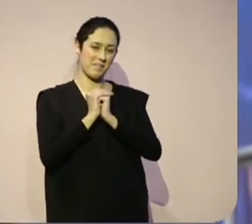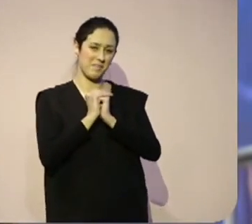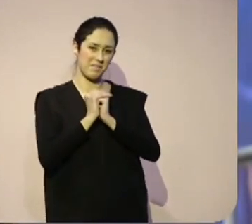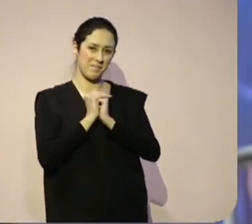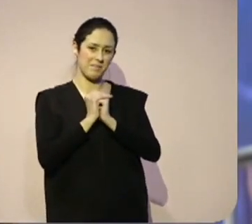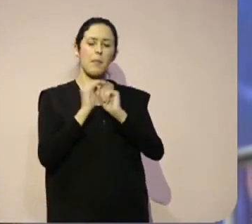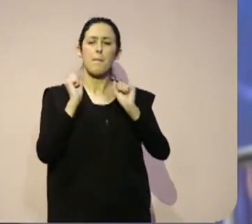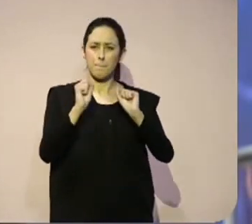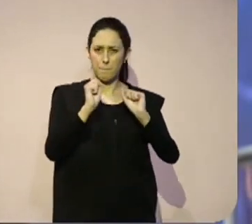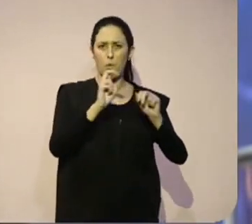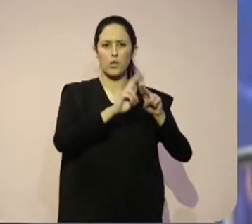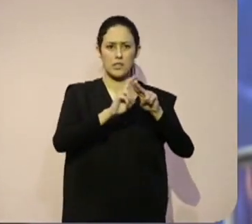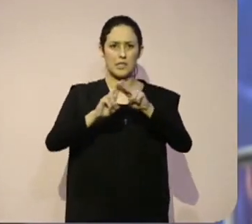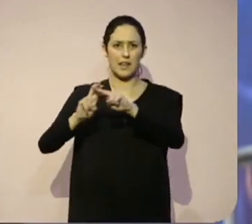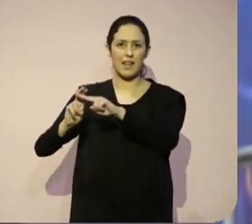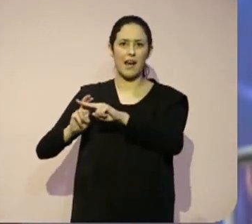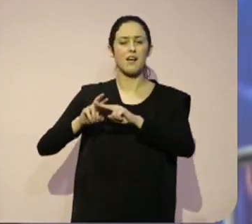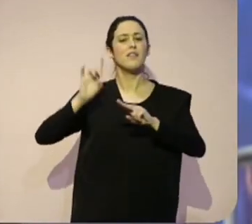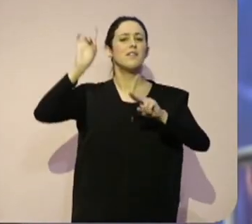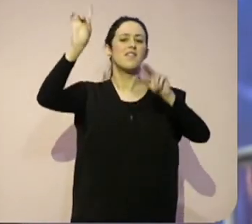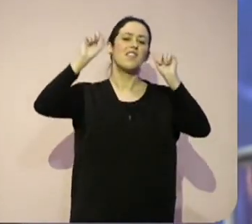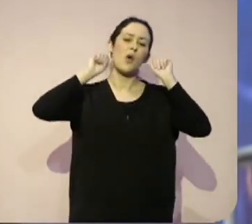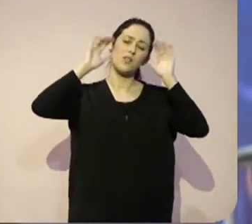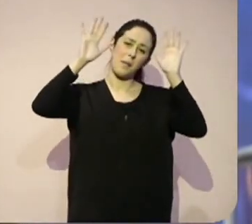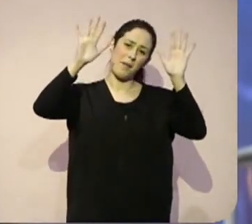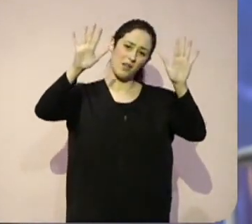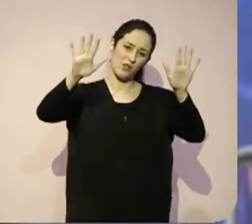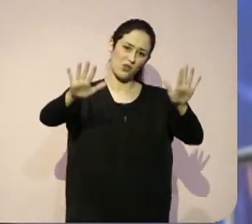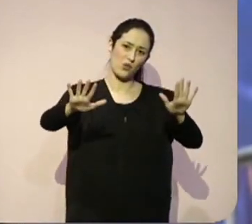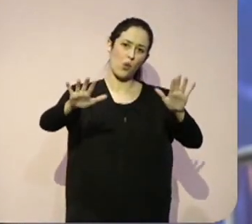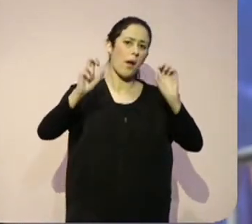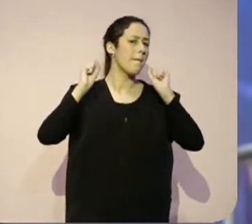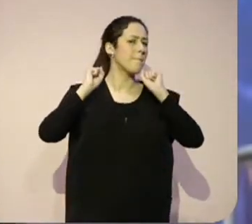amém. Você pode sentar-se. Deus abençoe poderosamente a sua vida.